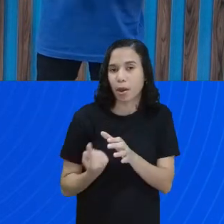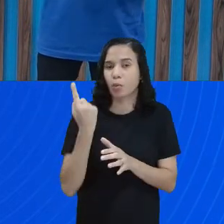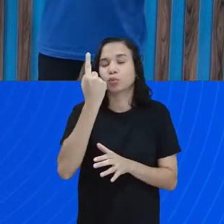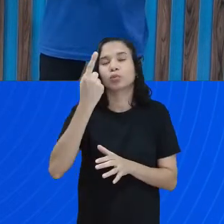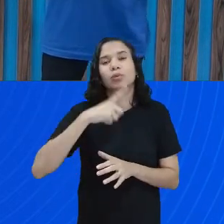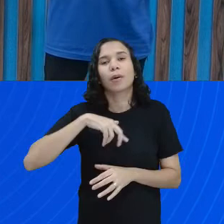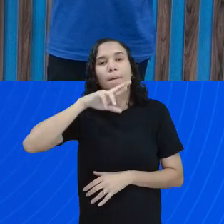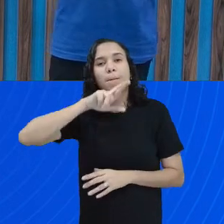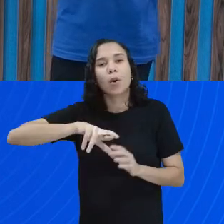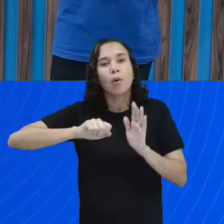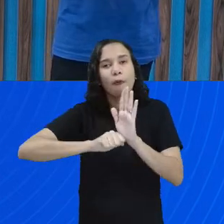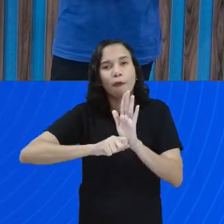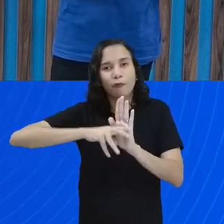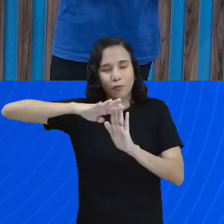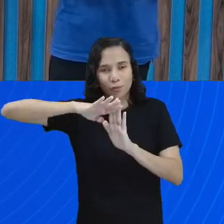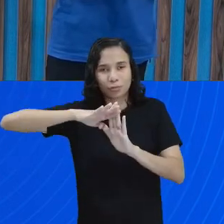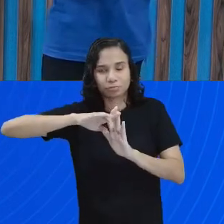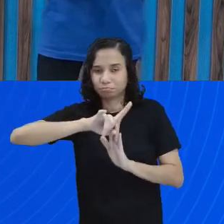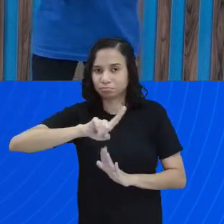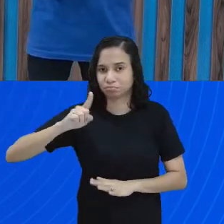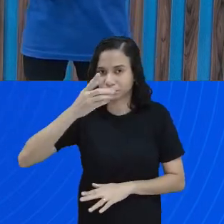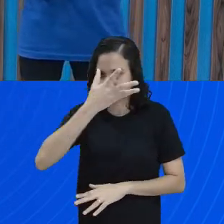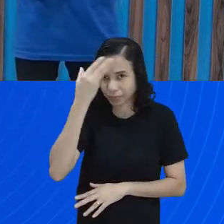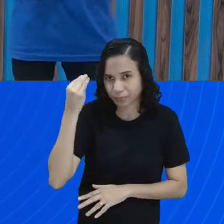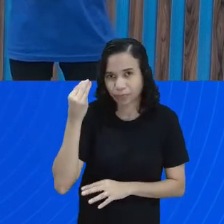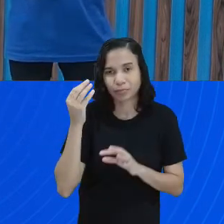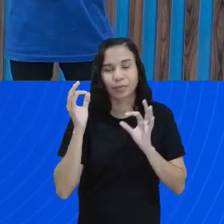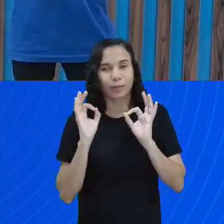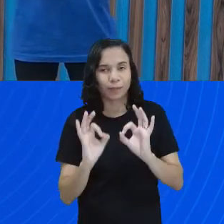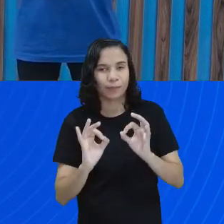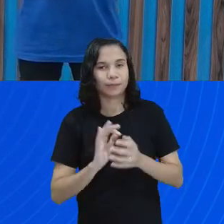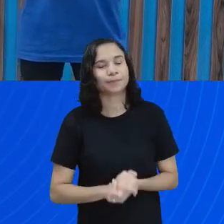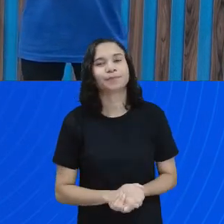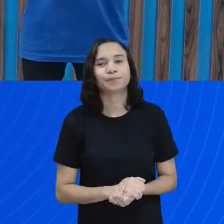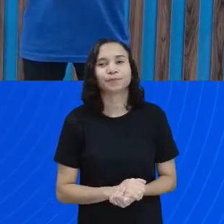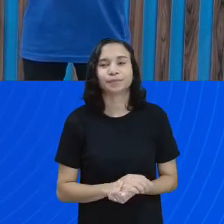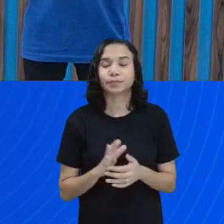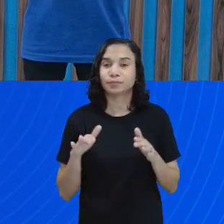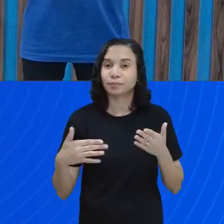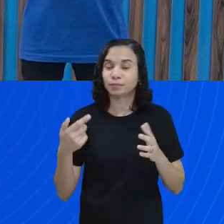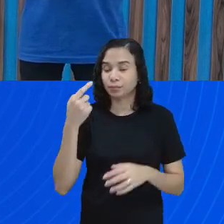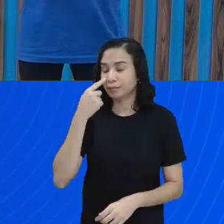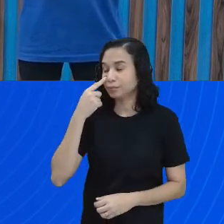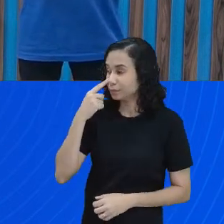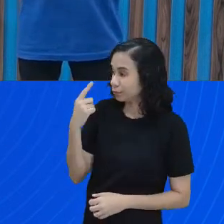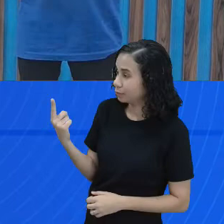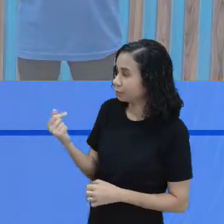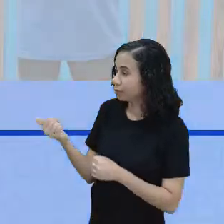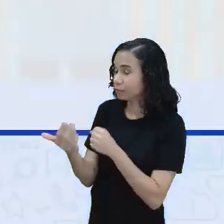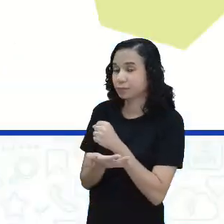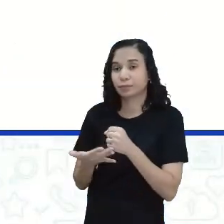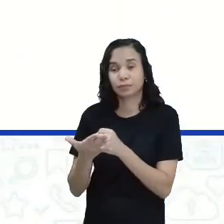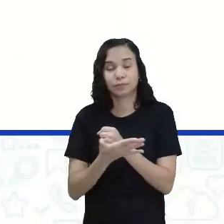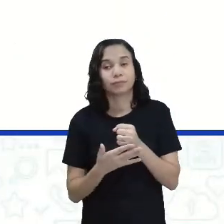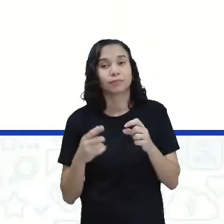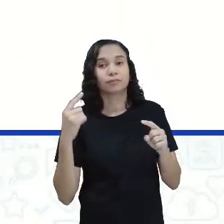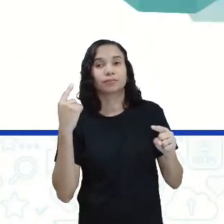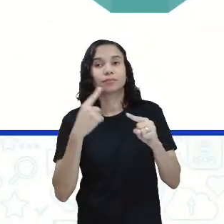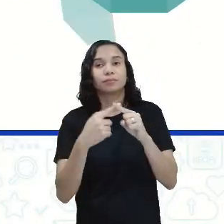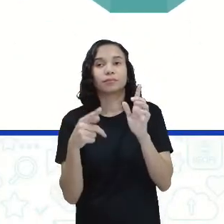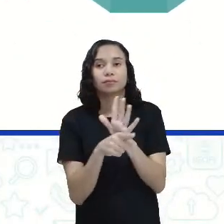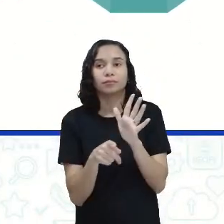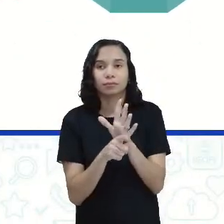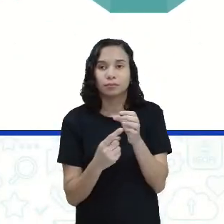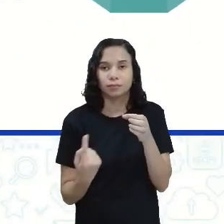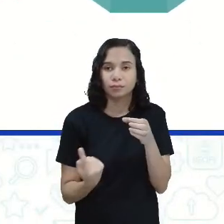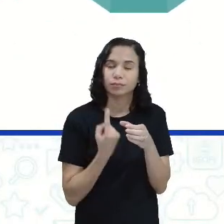dar o volume desse prisma. Não esquece disso, tá bom? Então eu tenho aí um prisma, tem uma base, e eu vou multiplicar pela